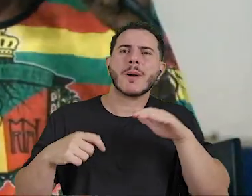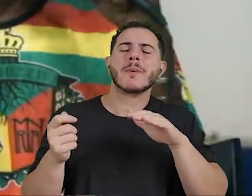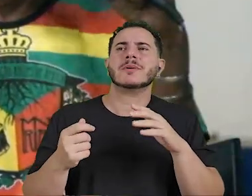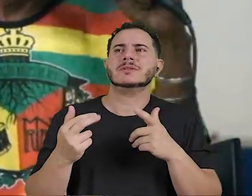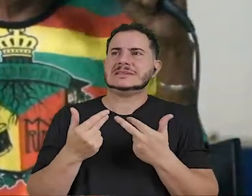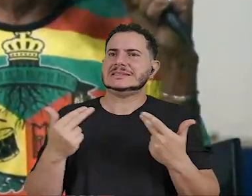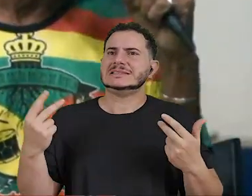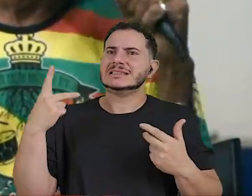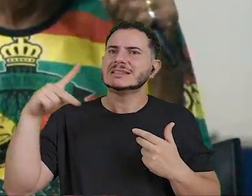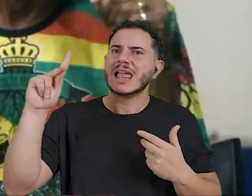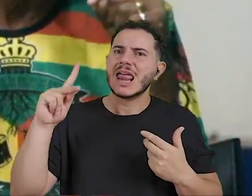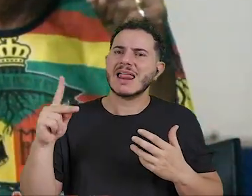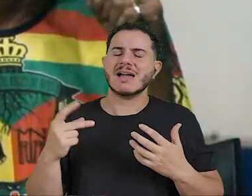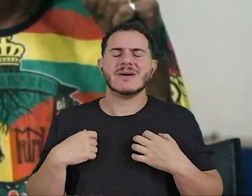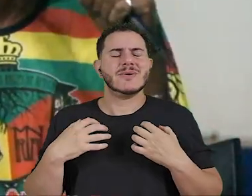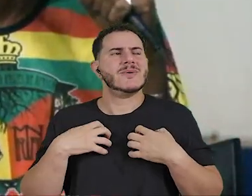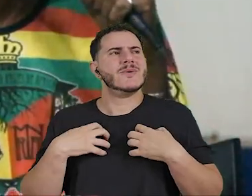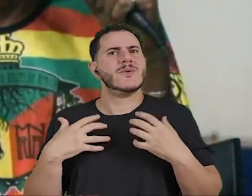Passa-se o tempo.